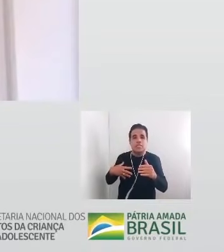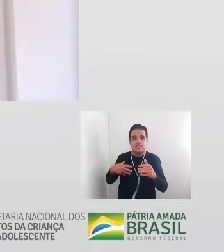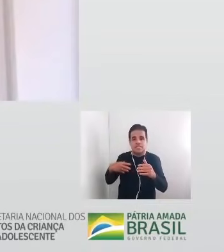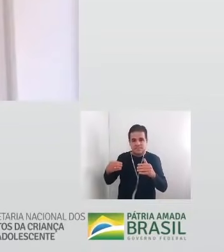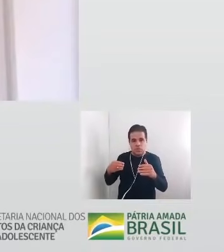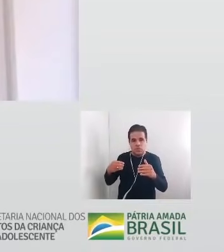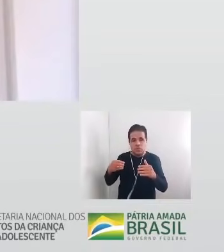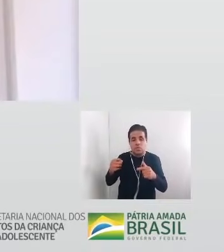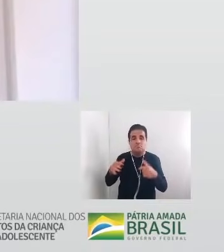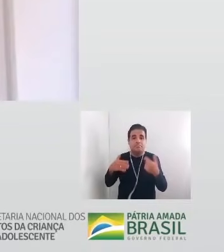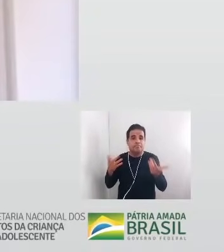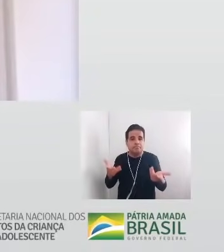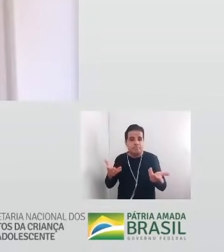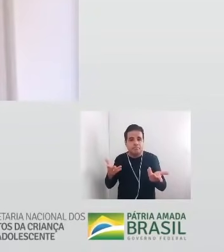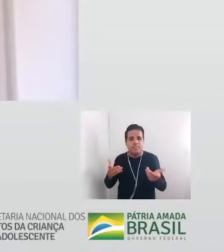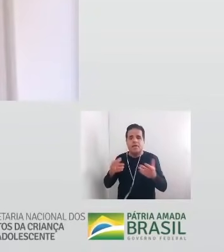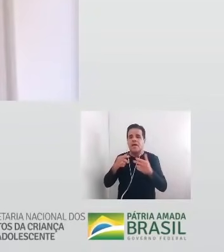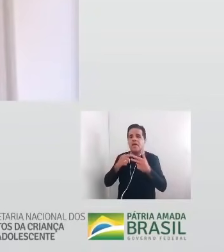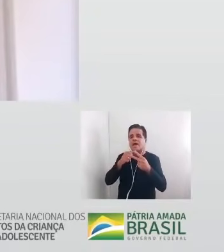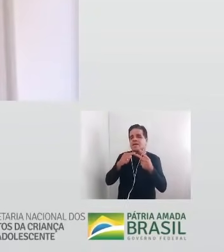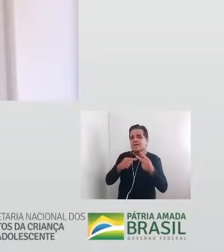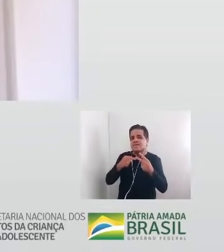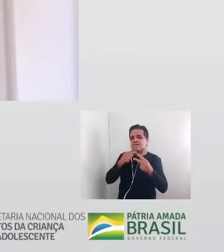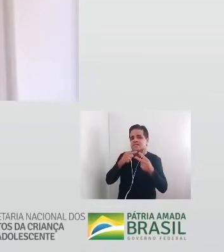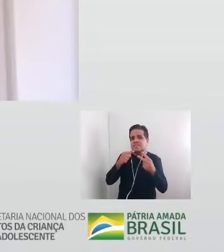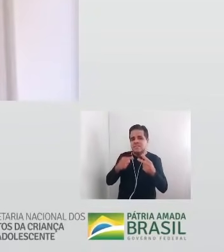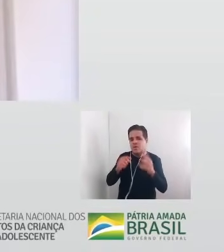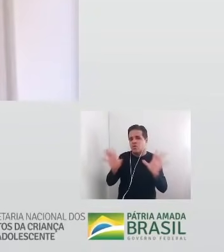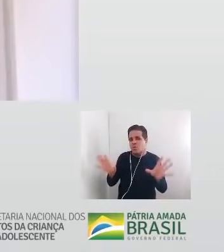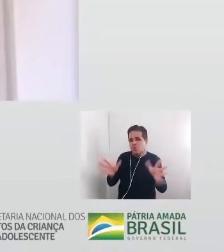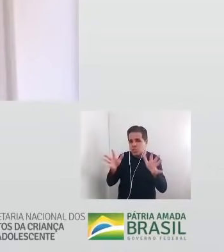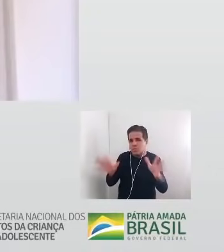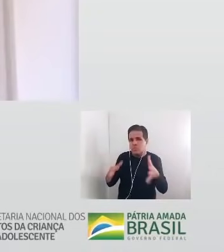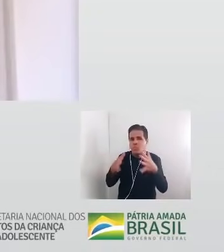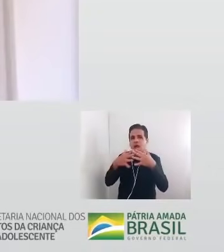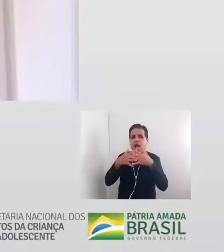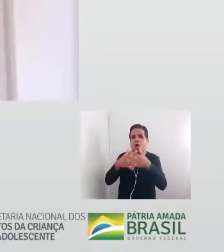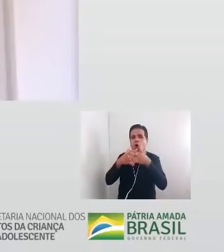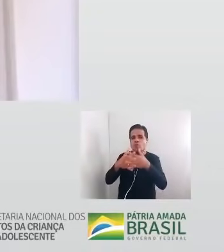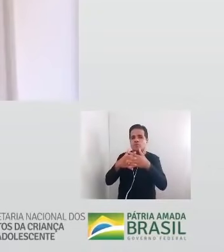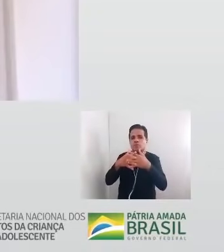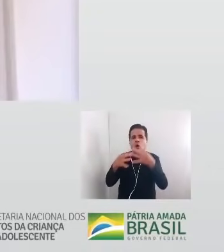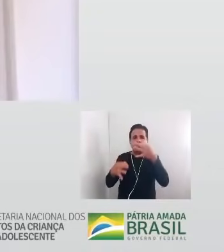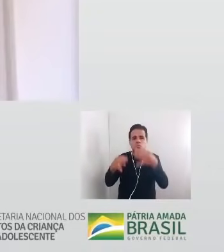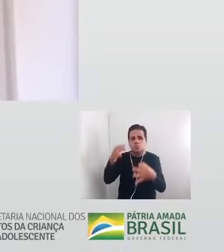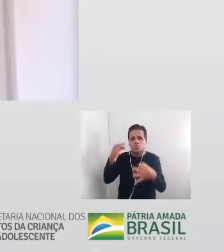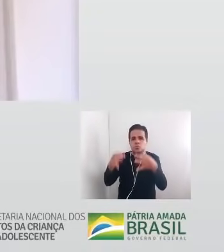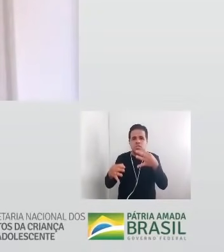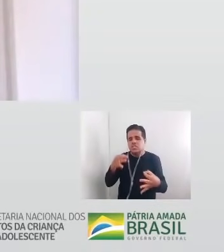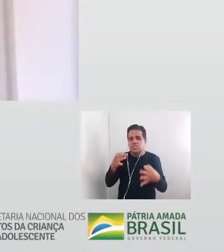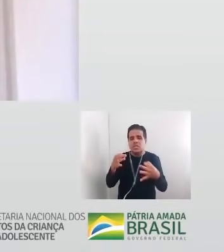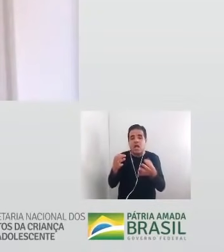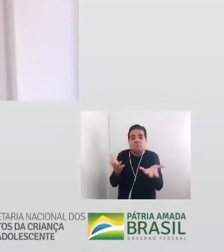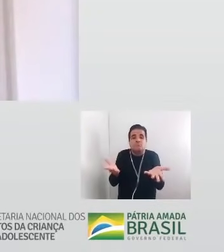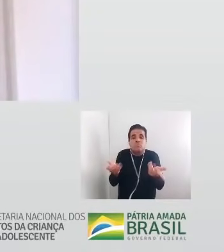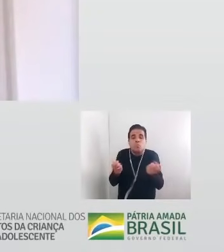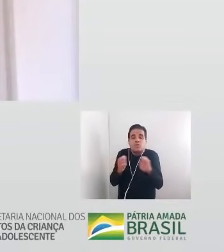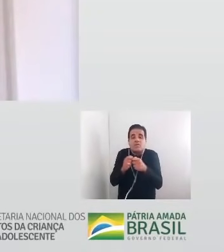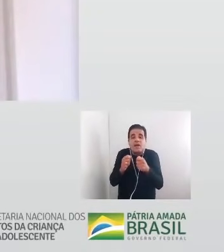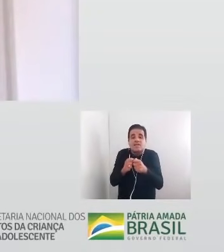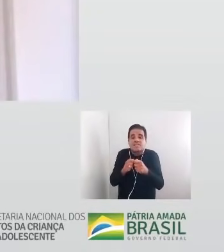bem, essas incongruências não estimulam a confusão jurídica? O que fazer para que